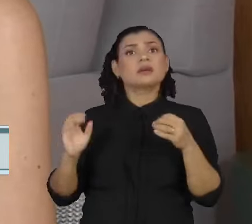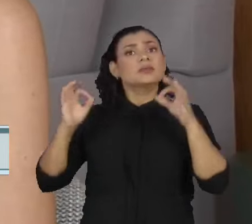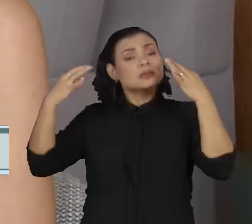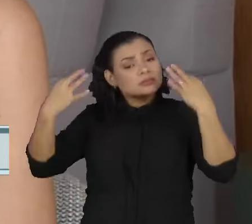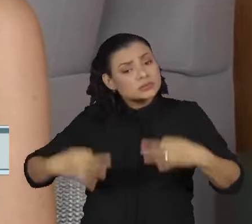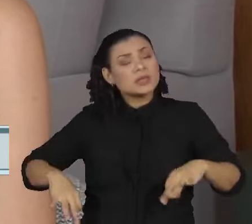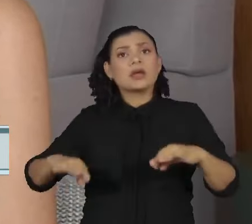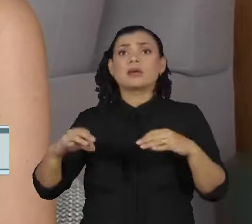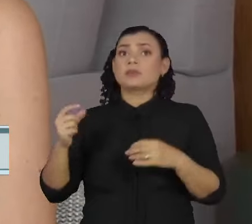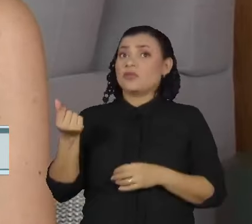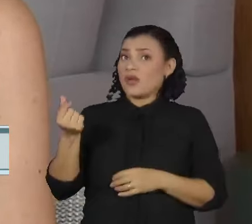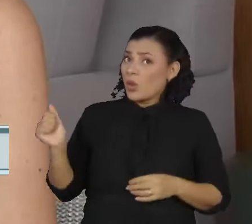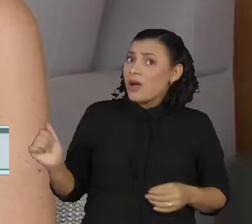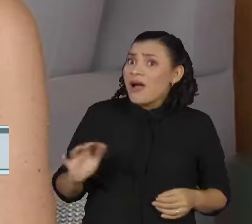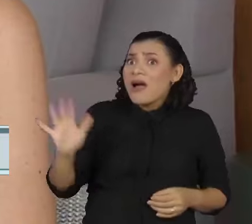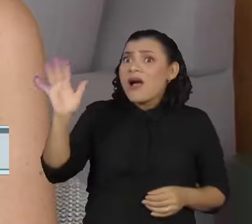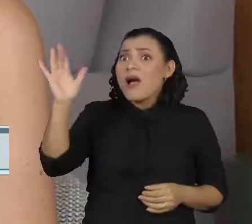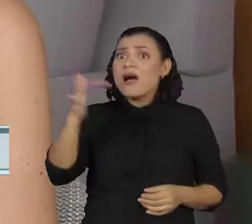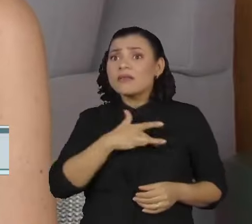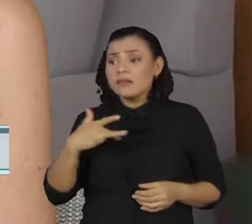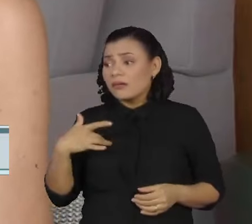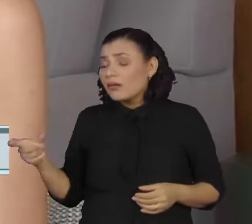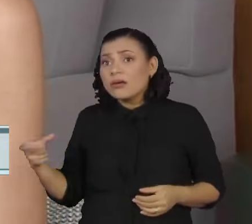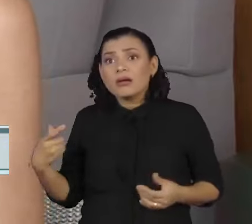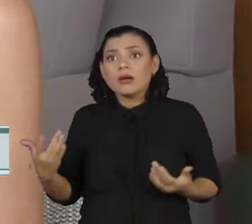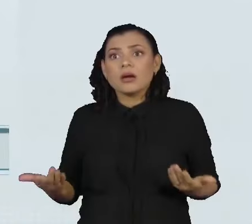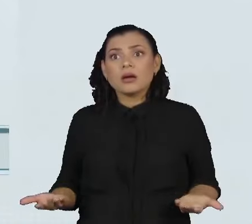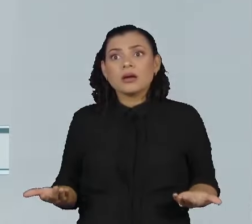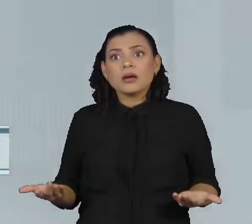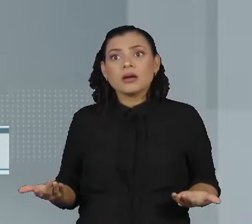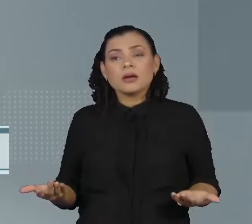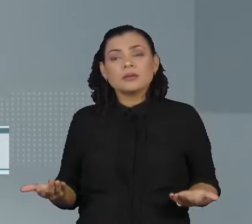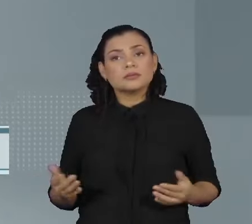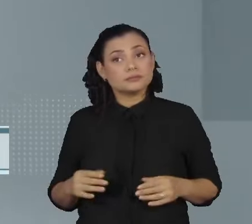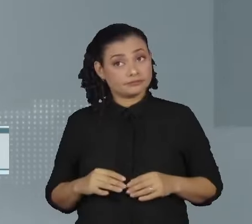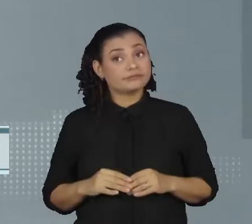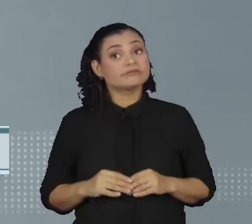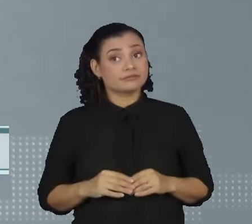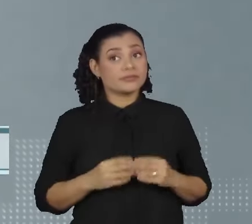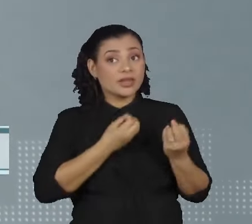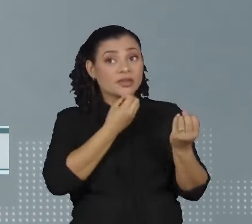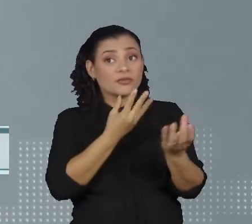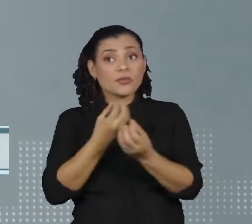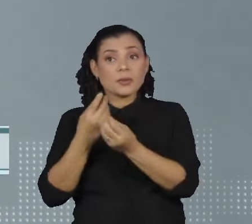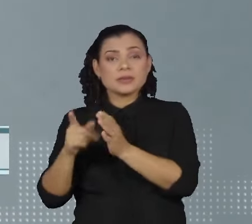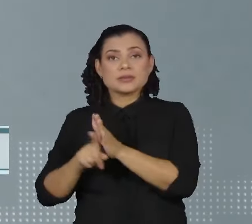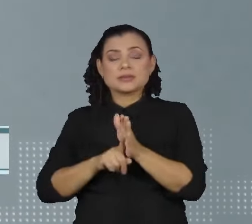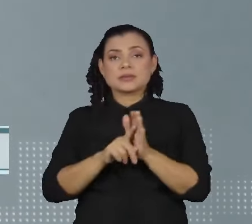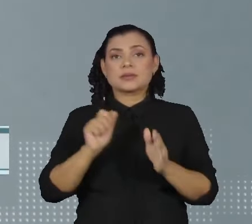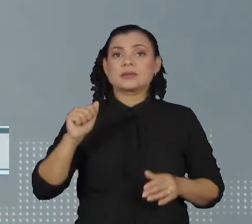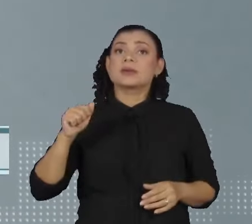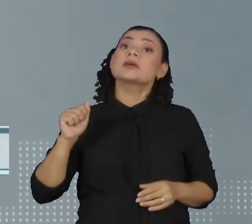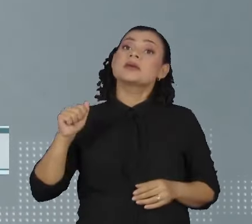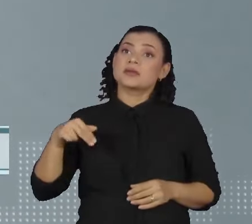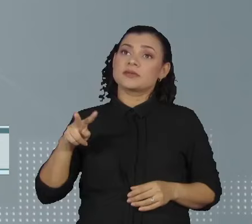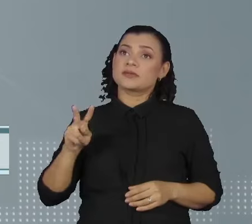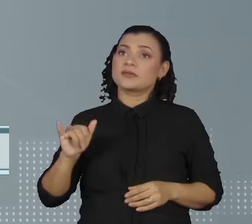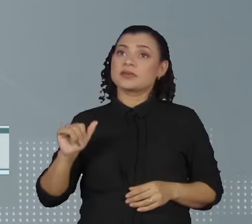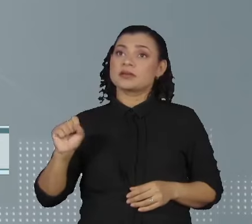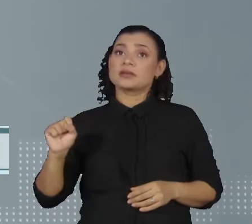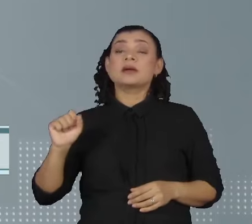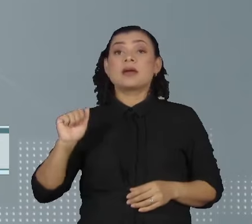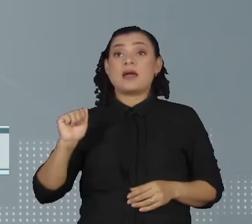um valor altíssimo. E a gente conta com isso. Segundo dados da Agência Nacional de Saúde Suplementar,